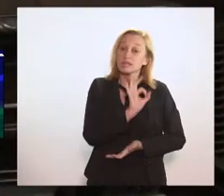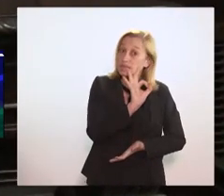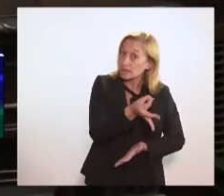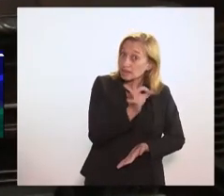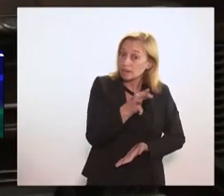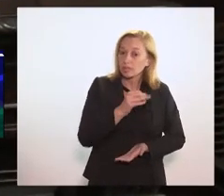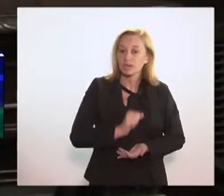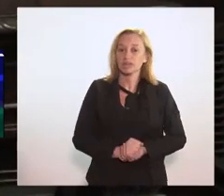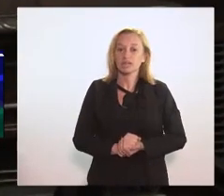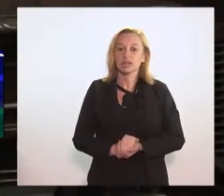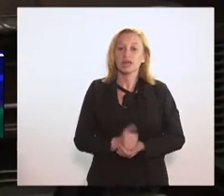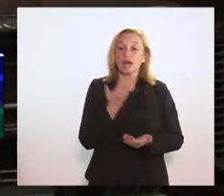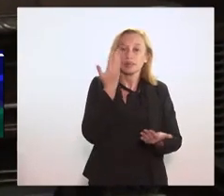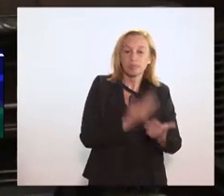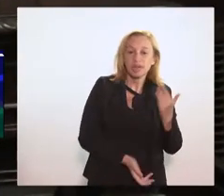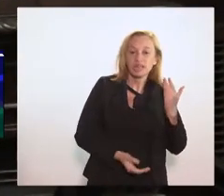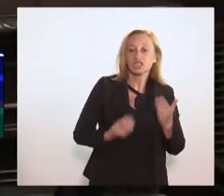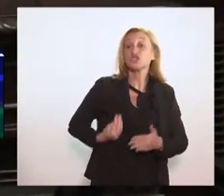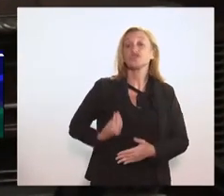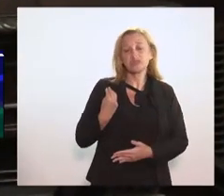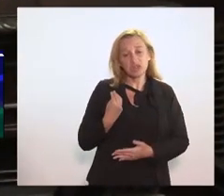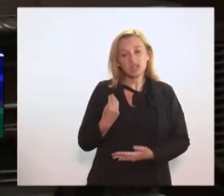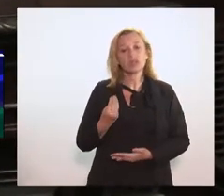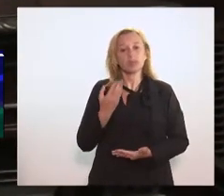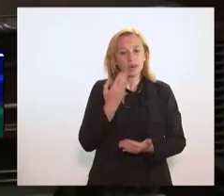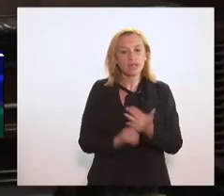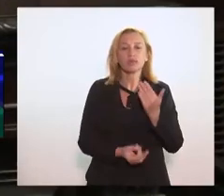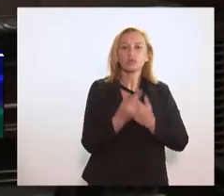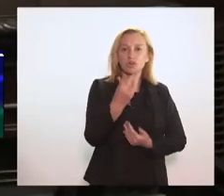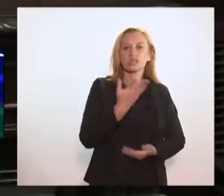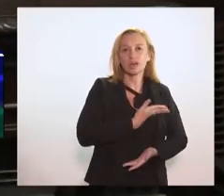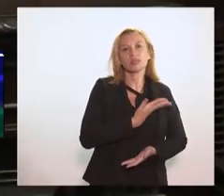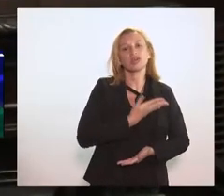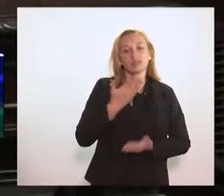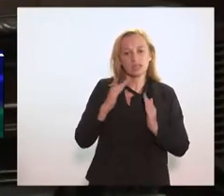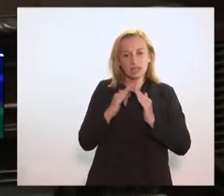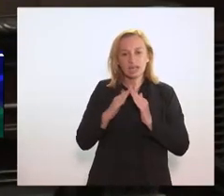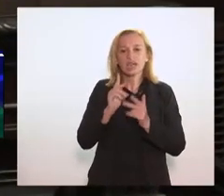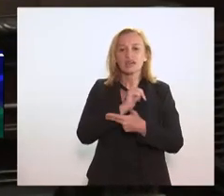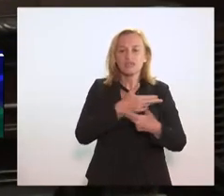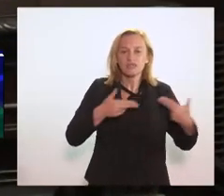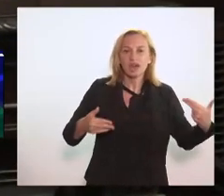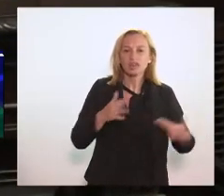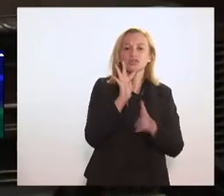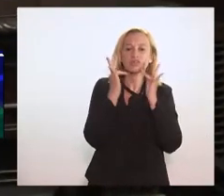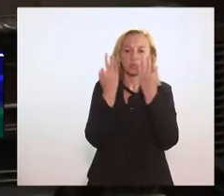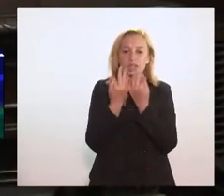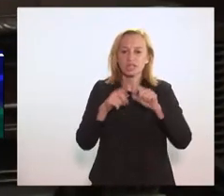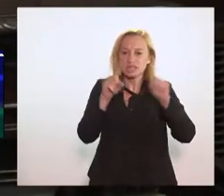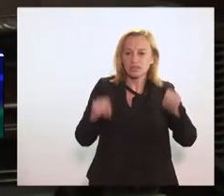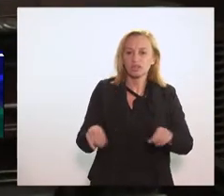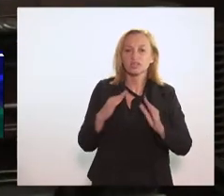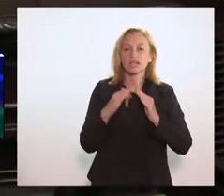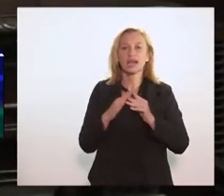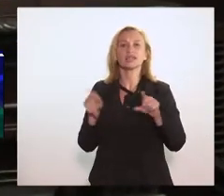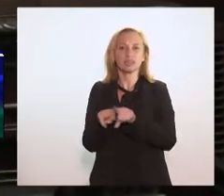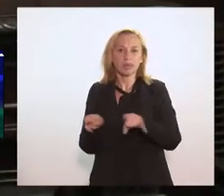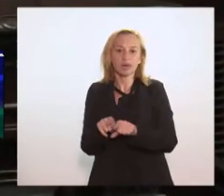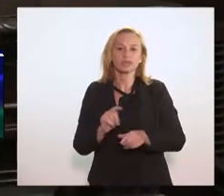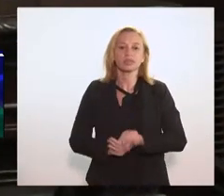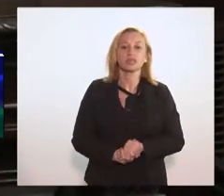obviamente, a perda de vidas. Nós perdemos dois colegas aqui nessa casa, inúmeros familiares, servidores dessa casa também